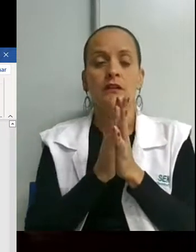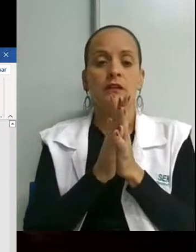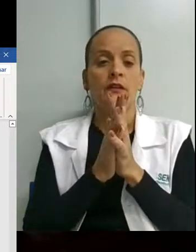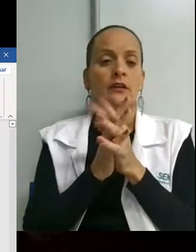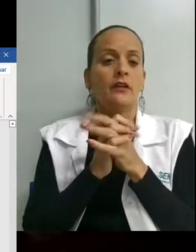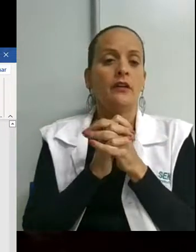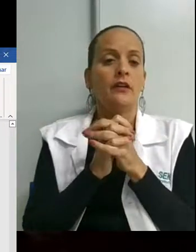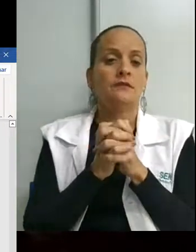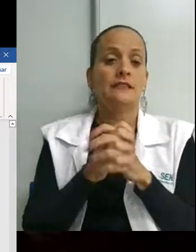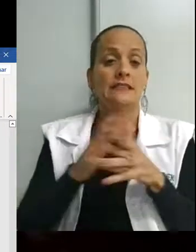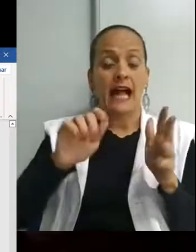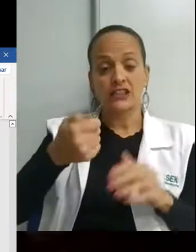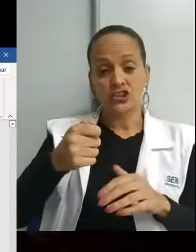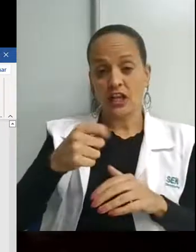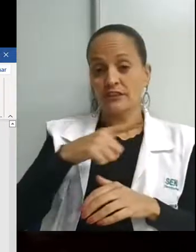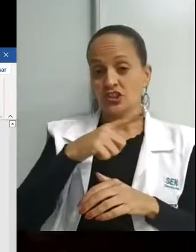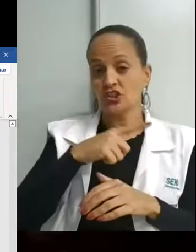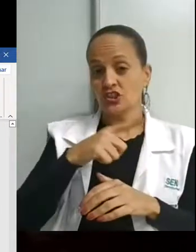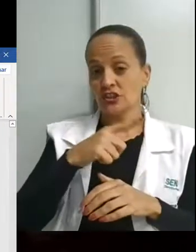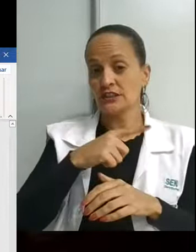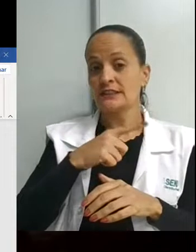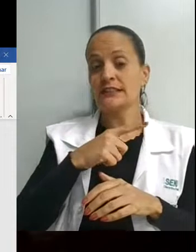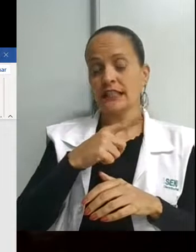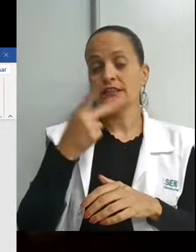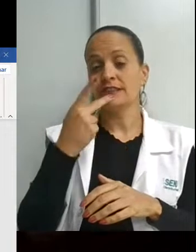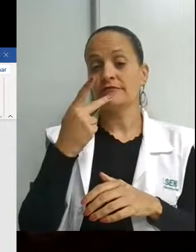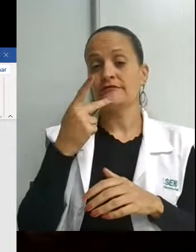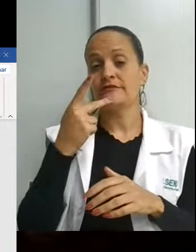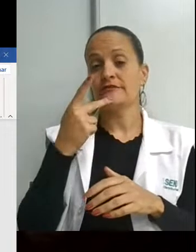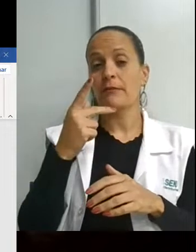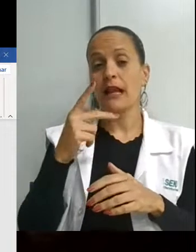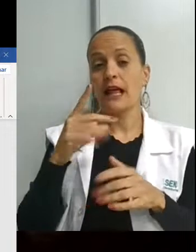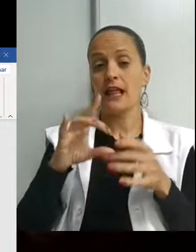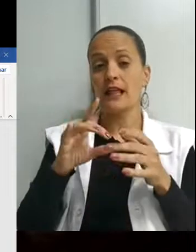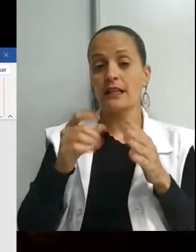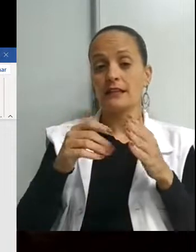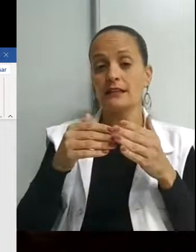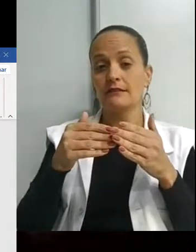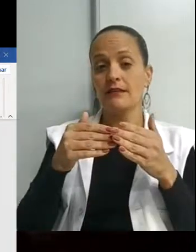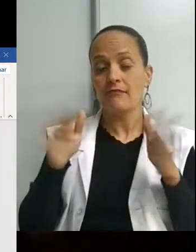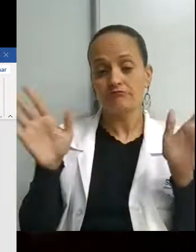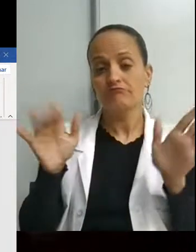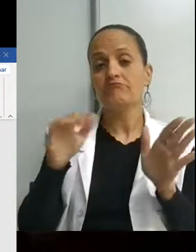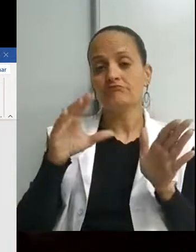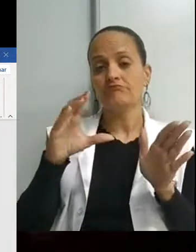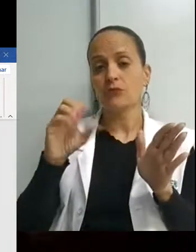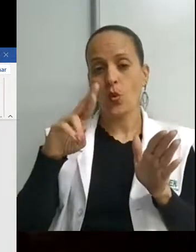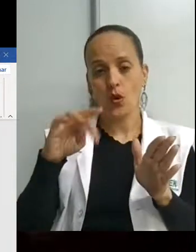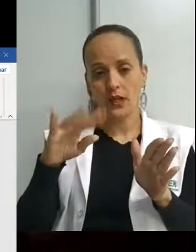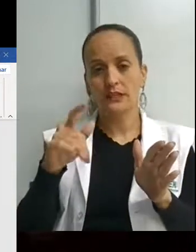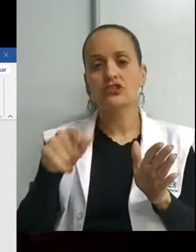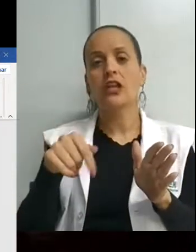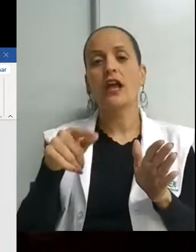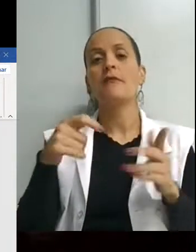o motor, é especificada pela corrente. Então, vou pegar aqui, ó, 1.104 e dividir